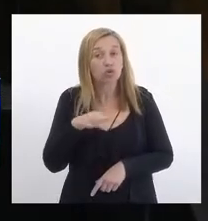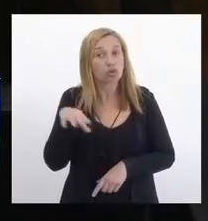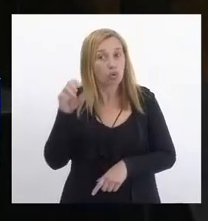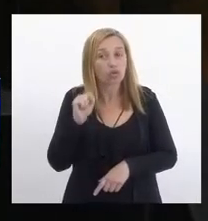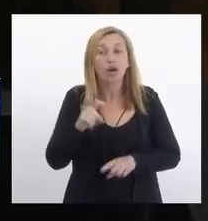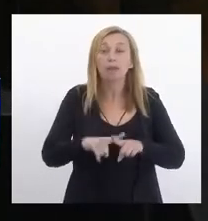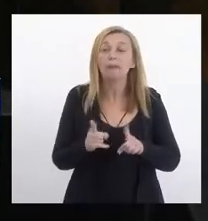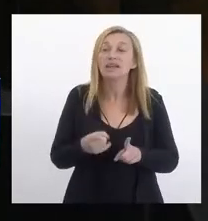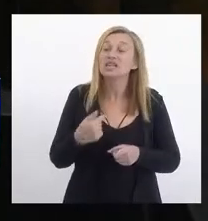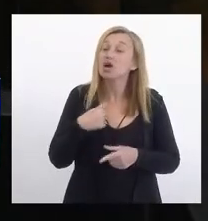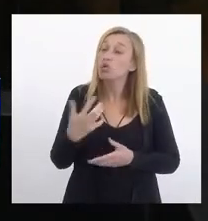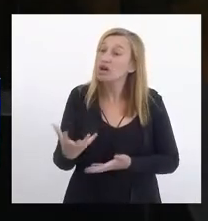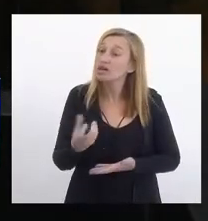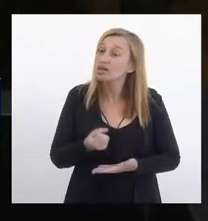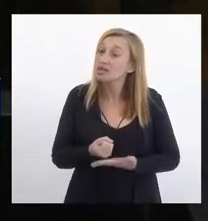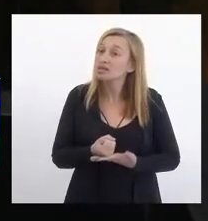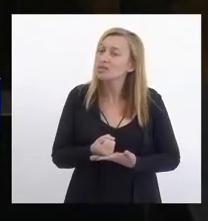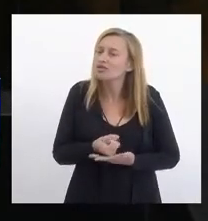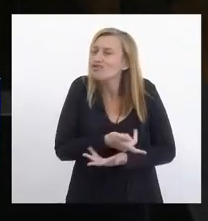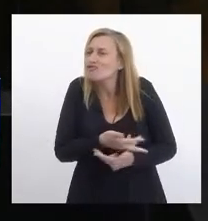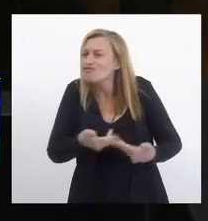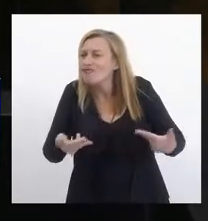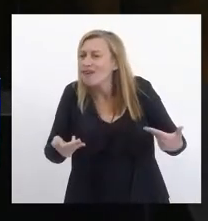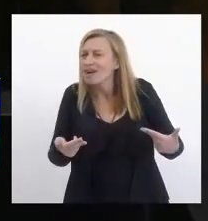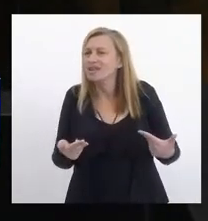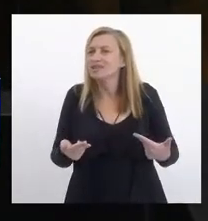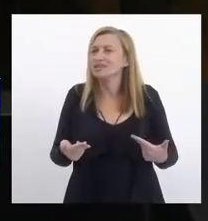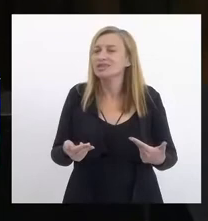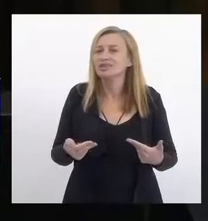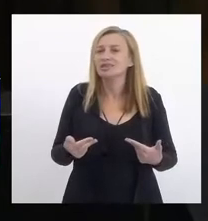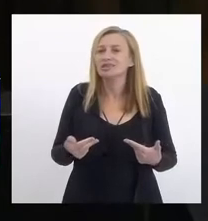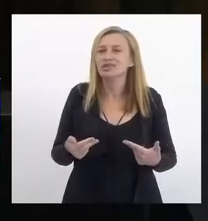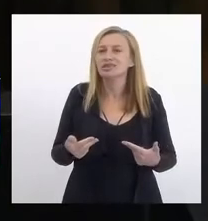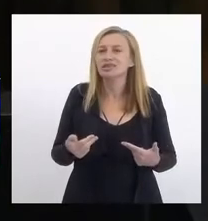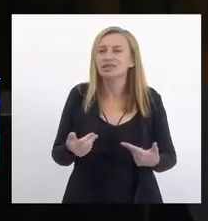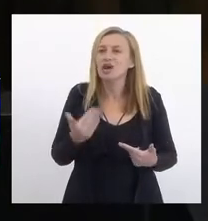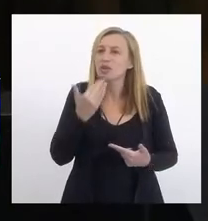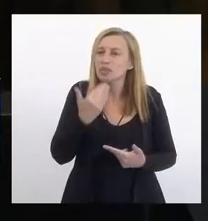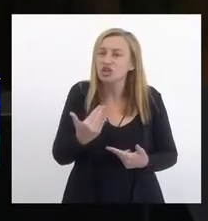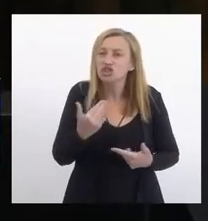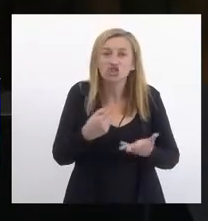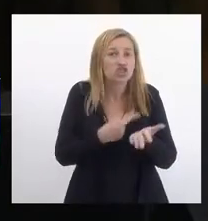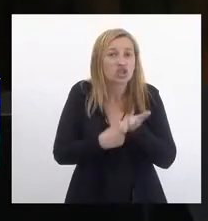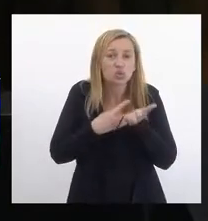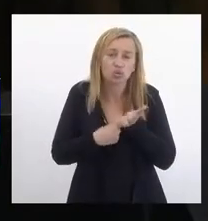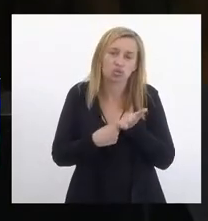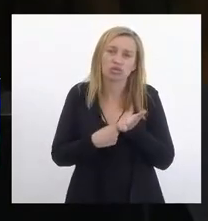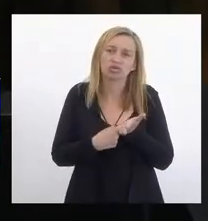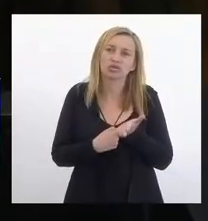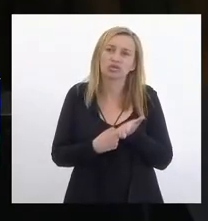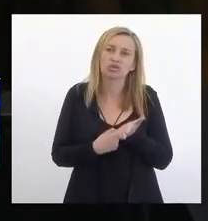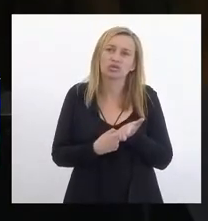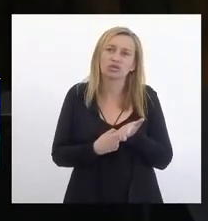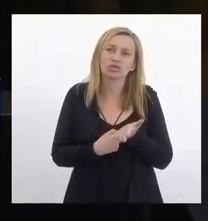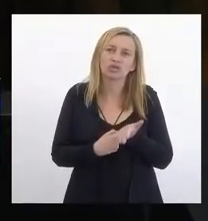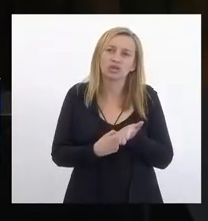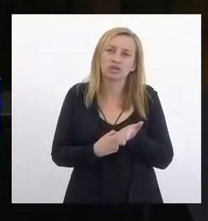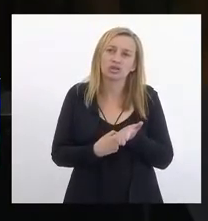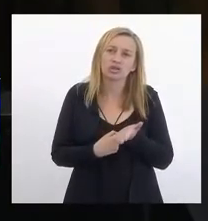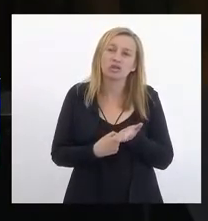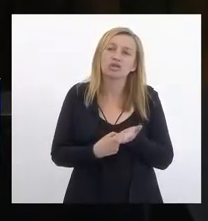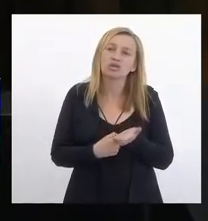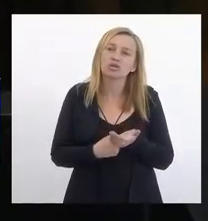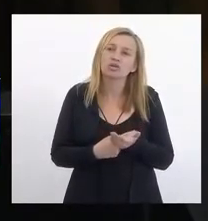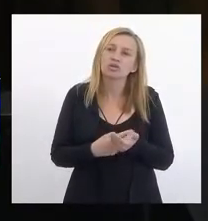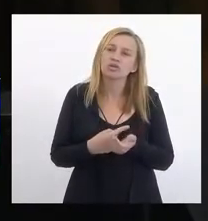aqui eu recebo várias vezes áudios de pedido de socorro. E eu recebi